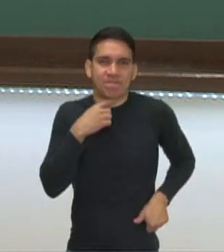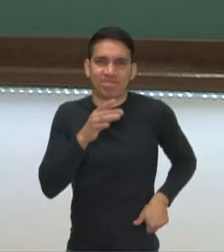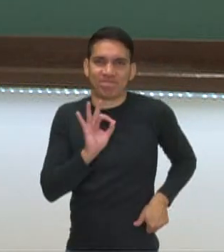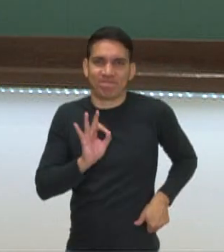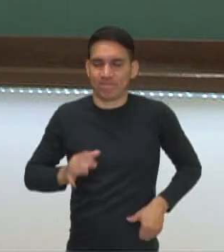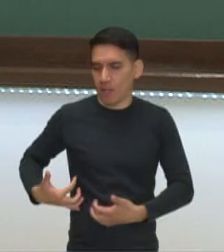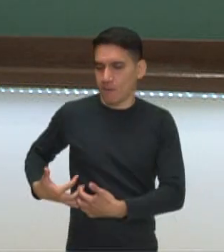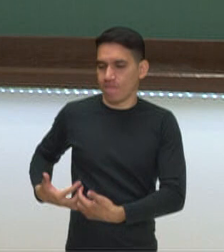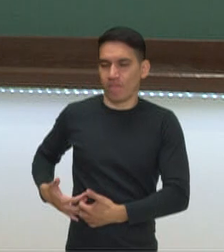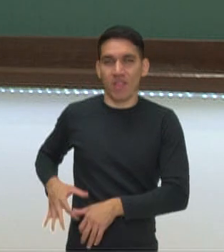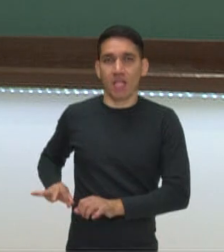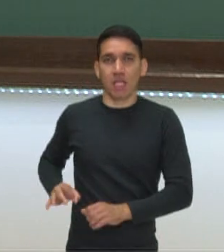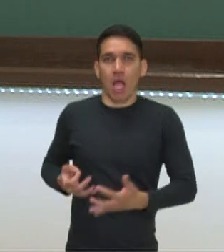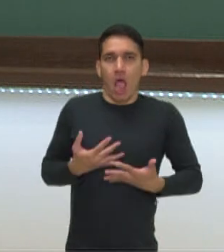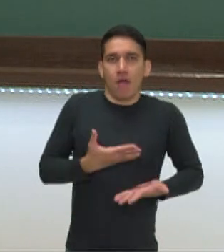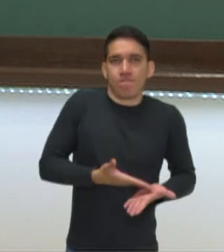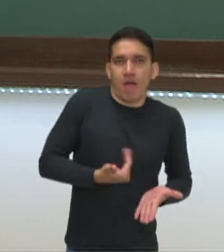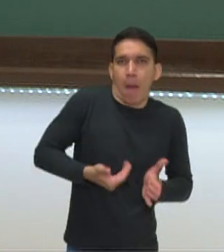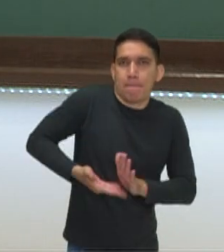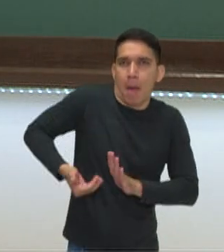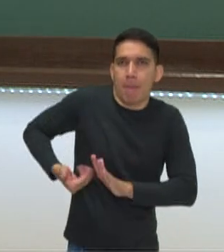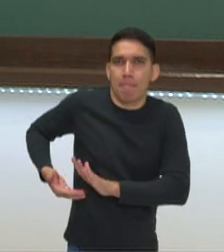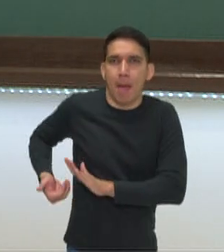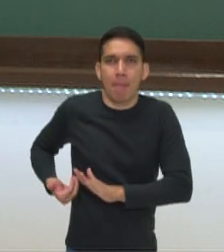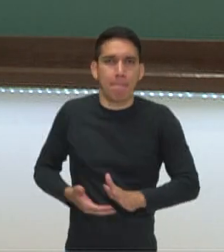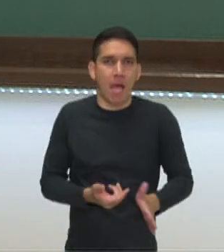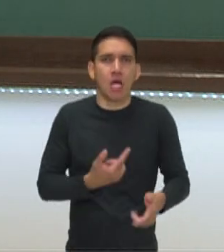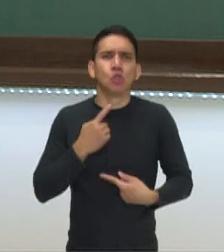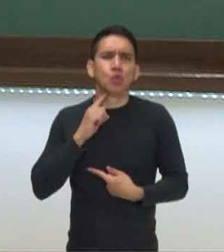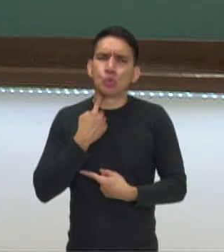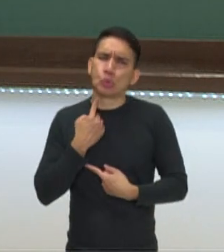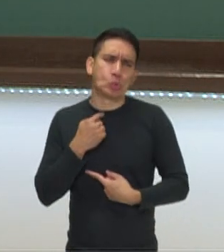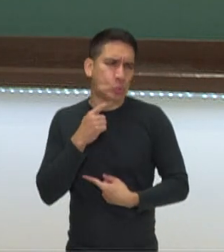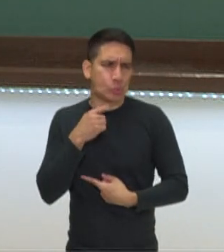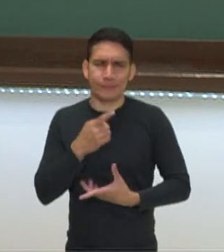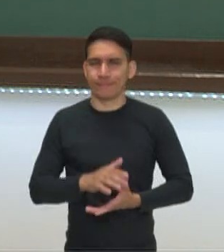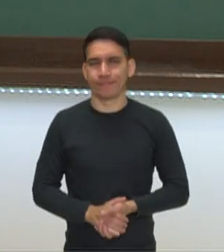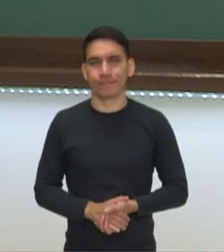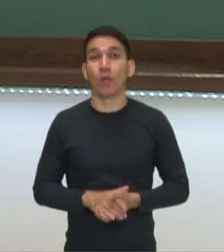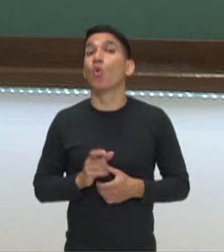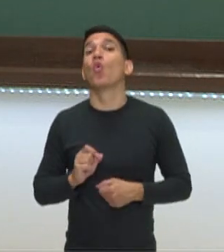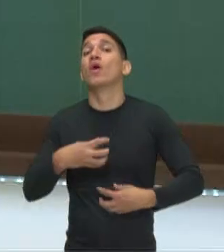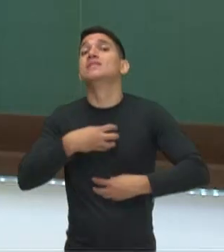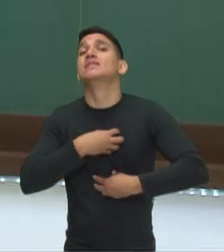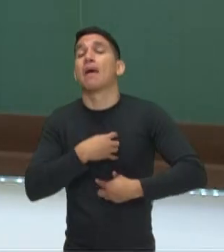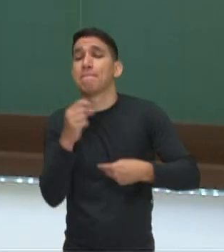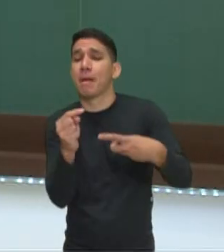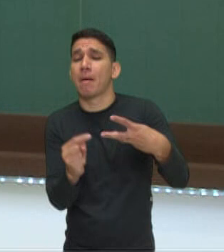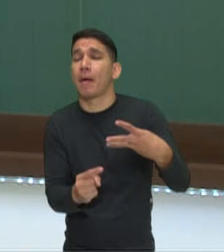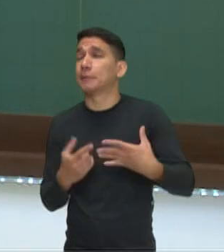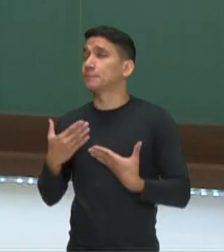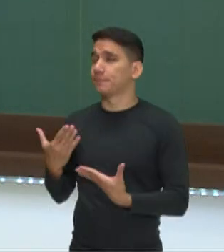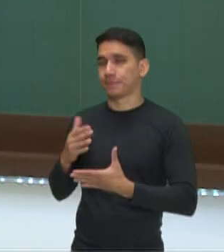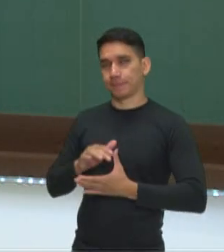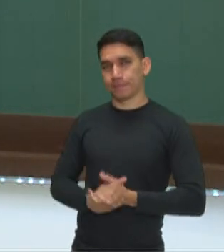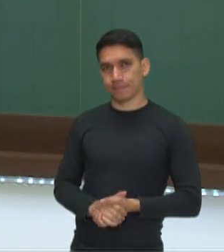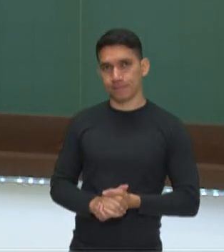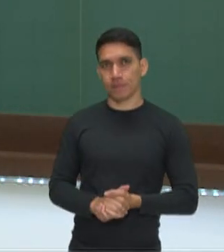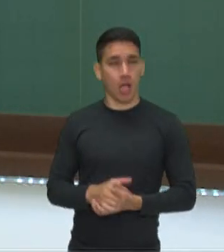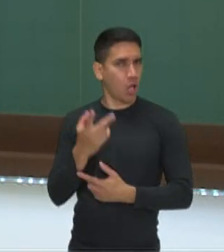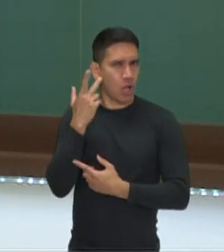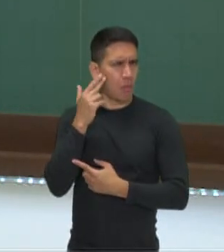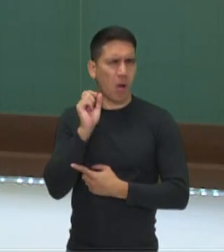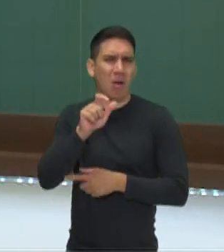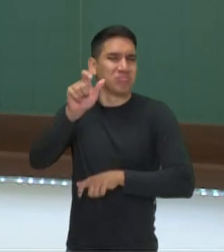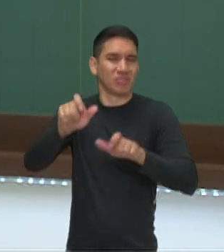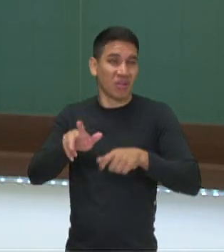não consegue filtrar o sangue, tá? Os sintomas dessa doença quais são? Geralmente,